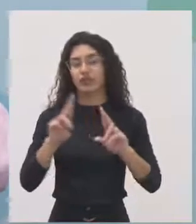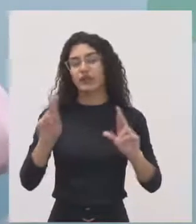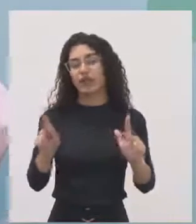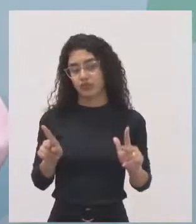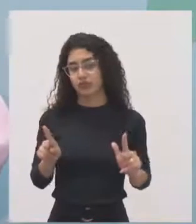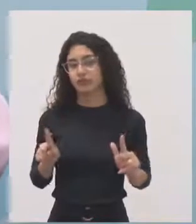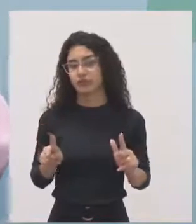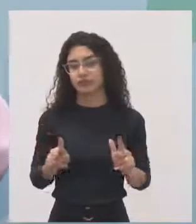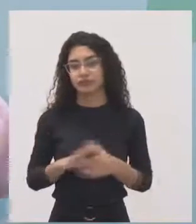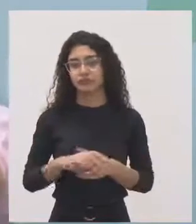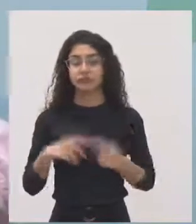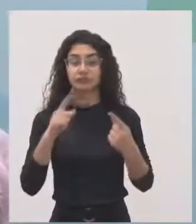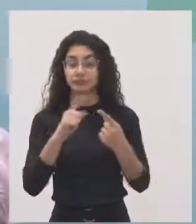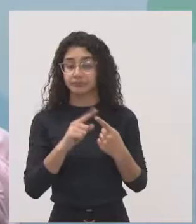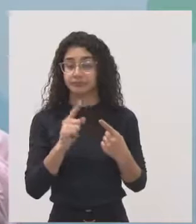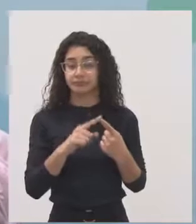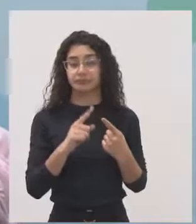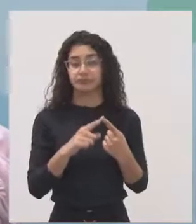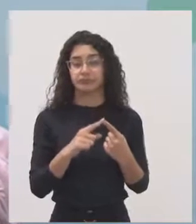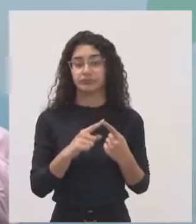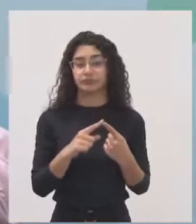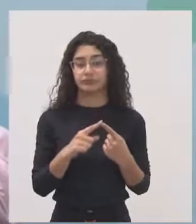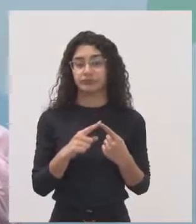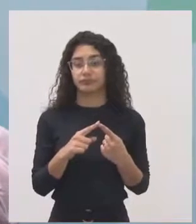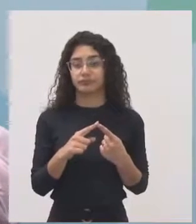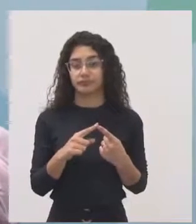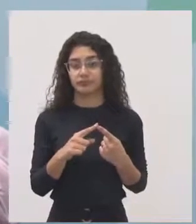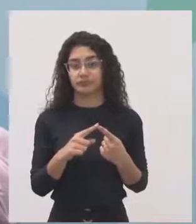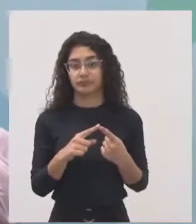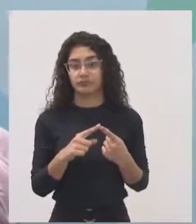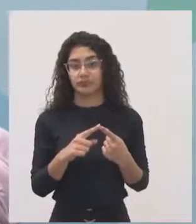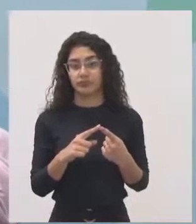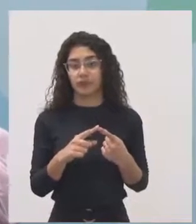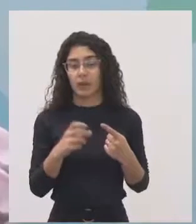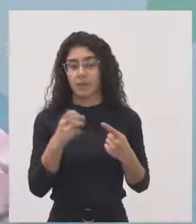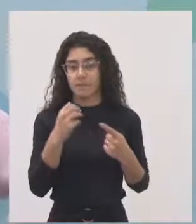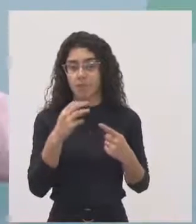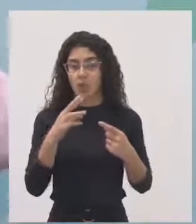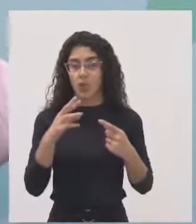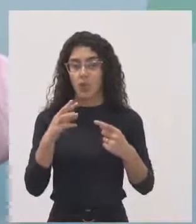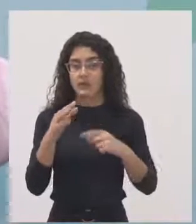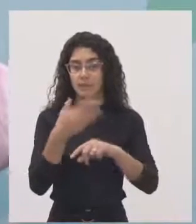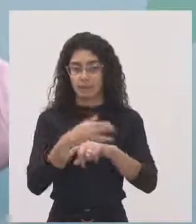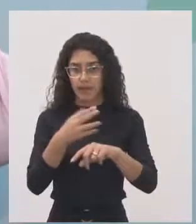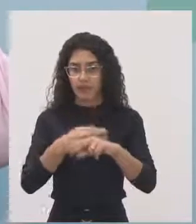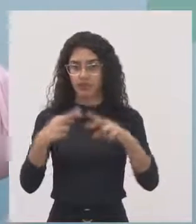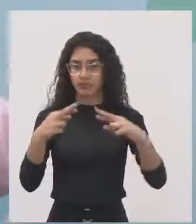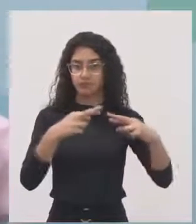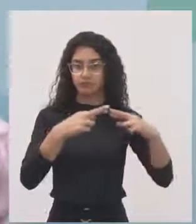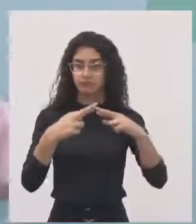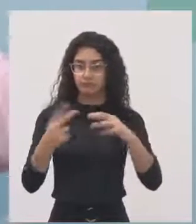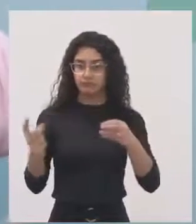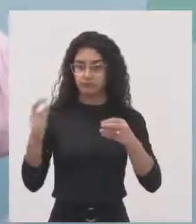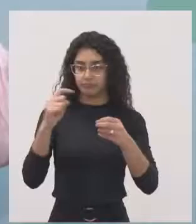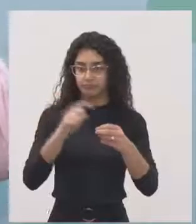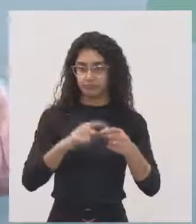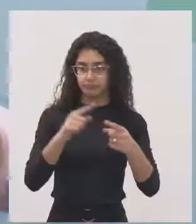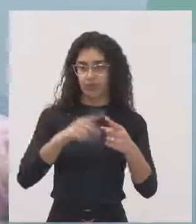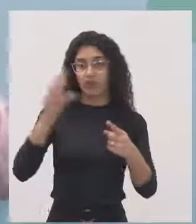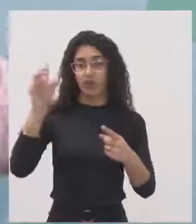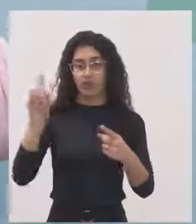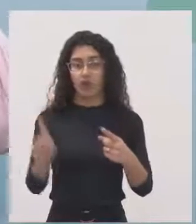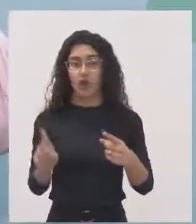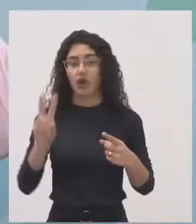no caso, né? A primeira formação que a gente vai fazer uma boas práticas da rede. Então, a gente vai trazer aqui uma dirigente,